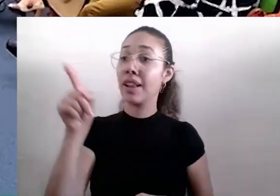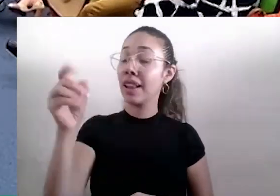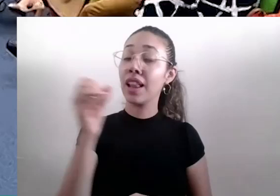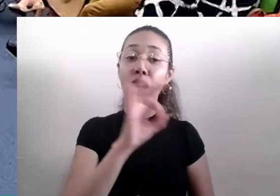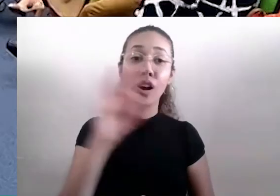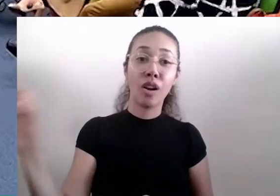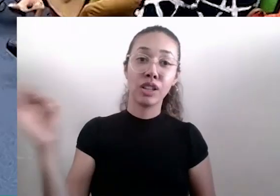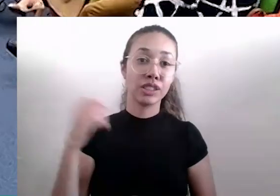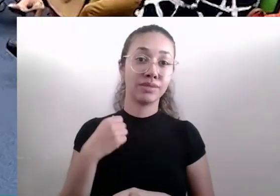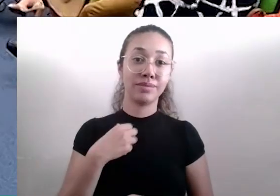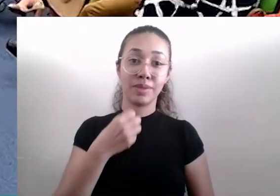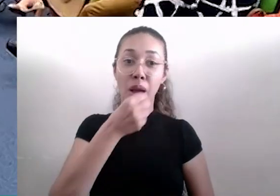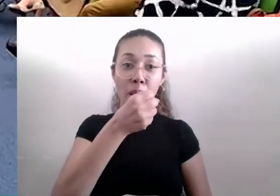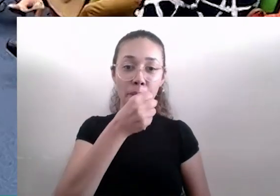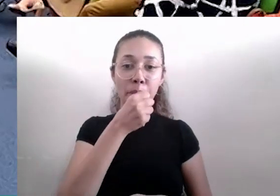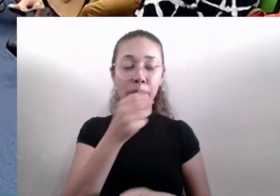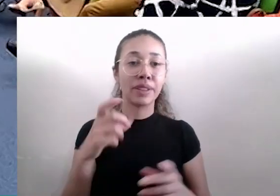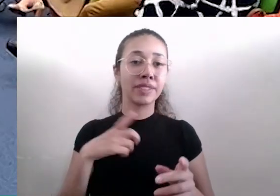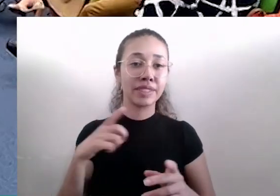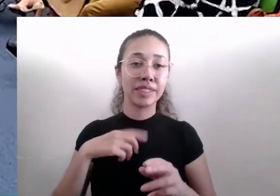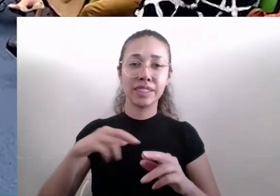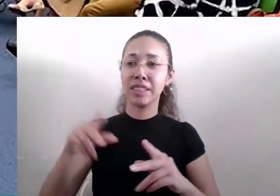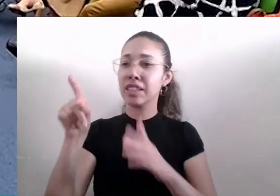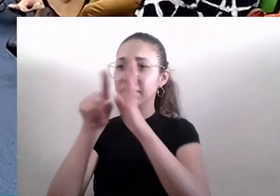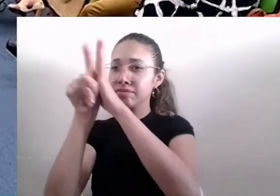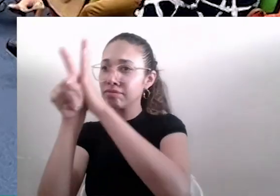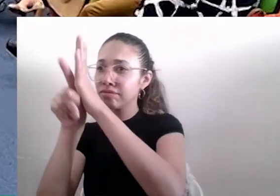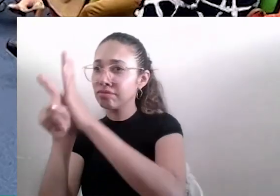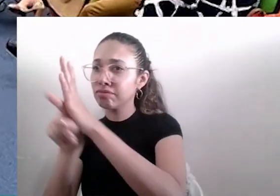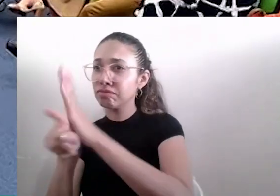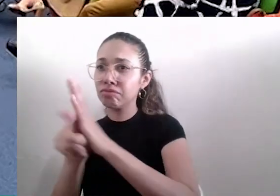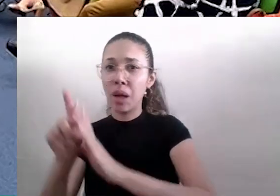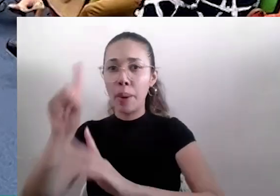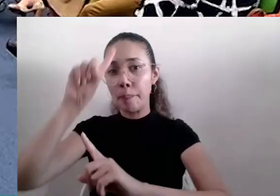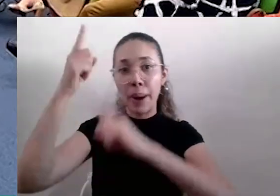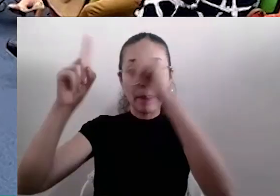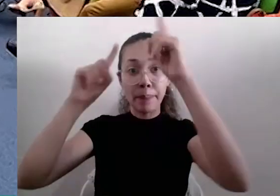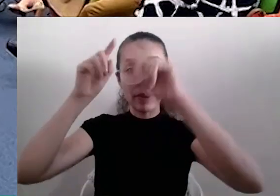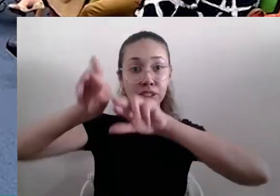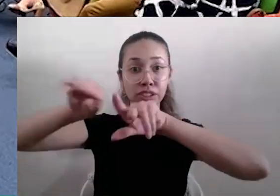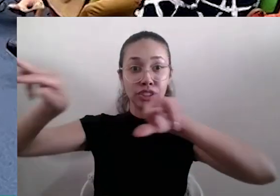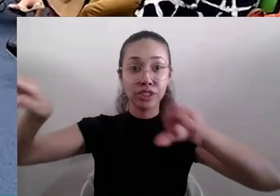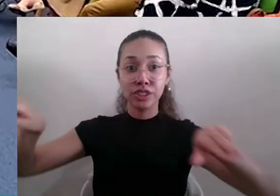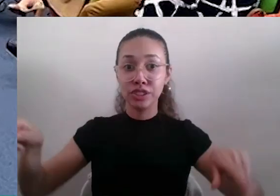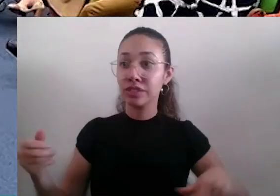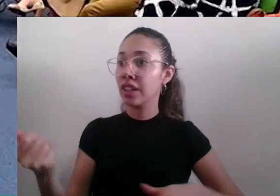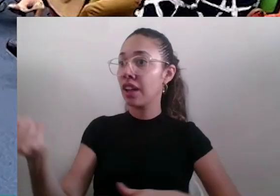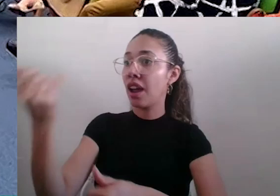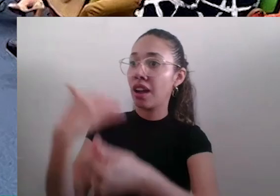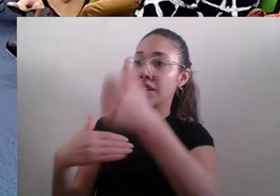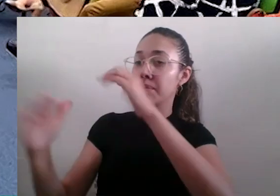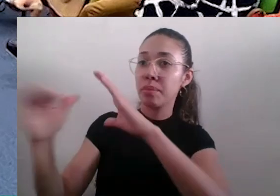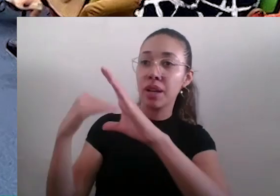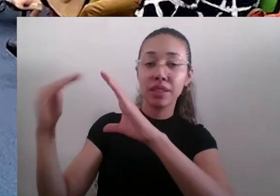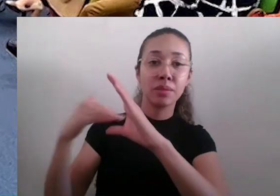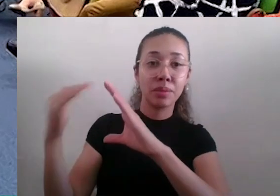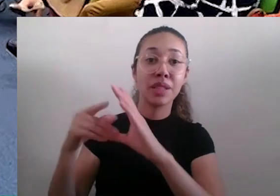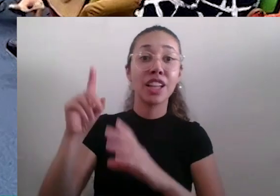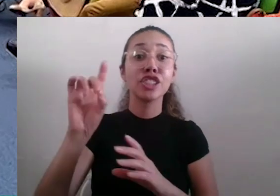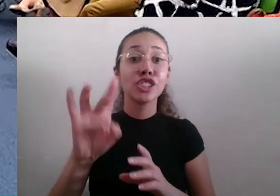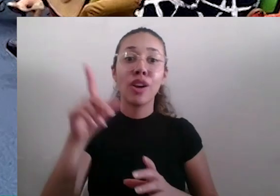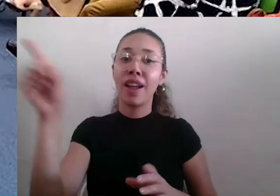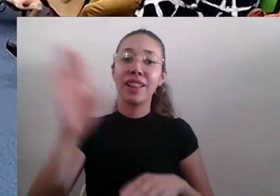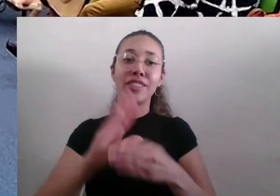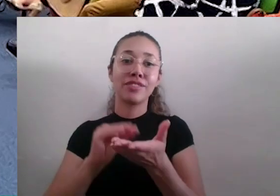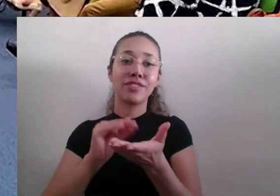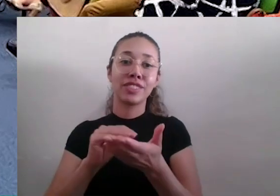repórter maravilhosa apura super bem tem ideia de pauta assim três por dia ela tá mandando pra gente ela é ótima mas el ela não não escreve roteiro para